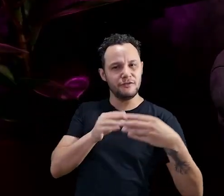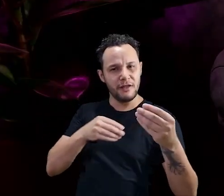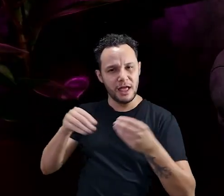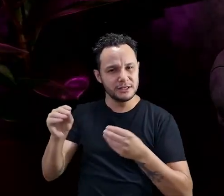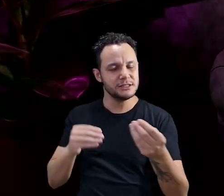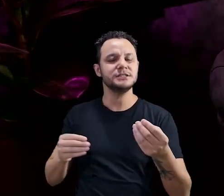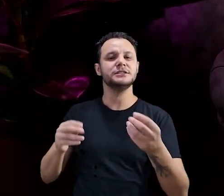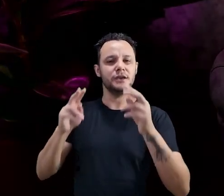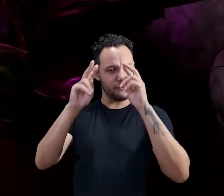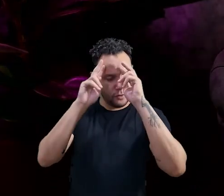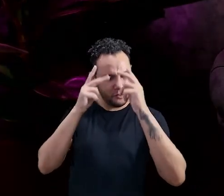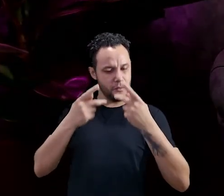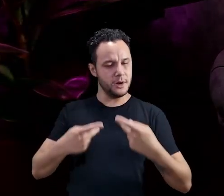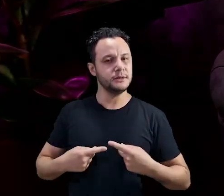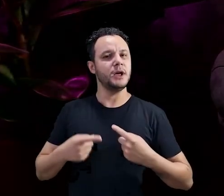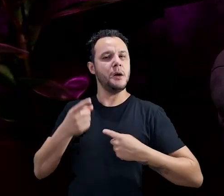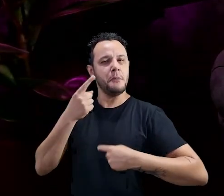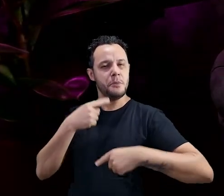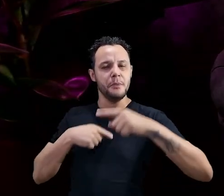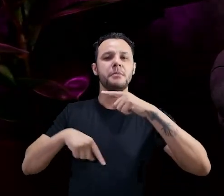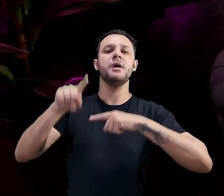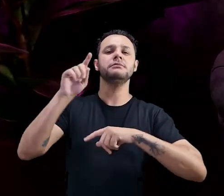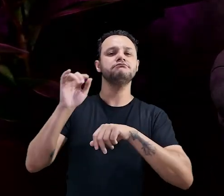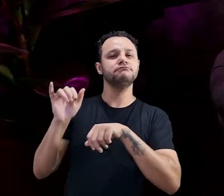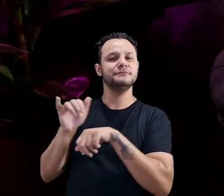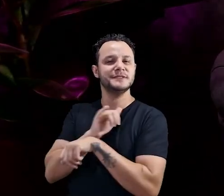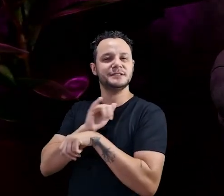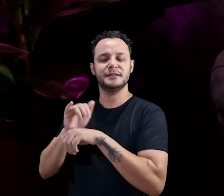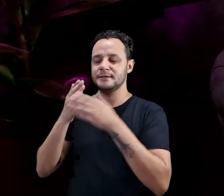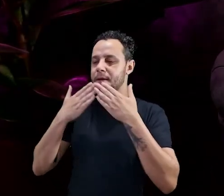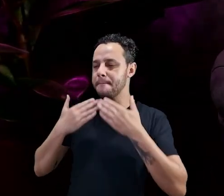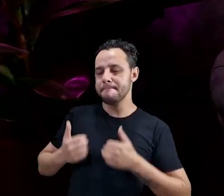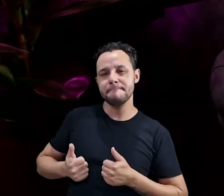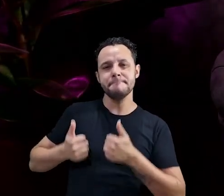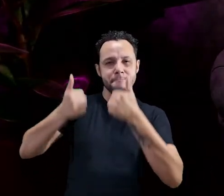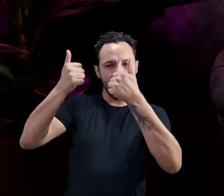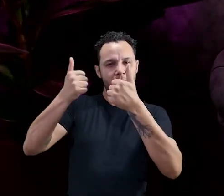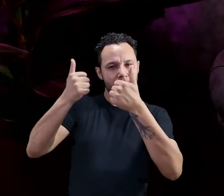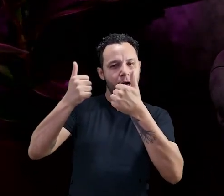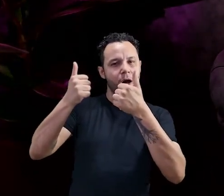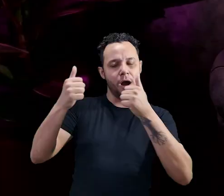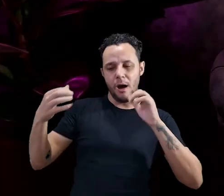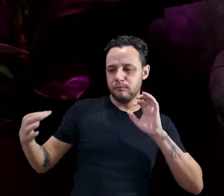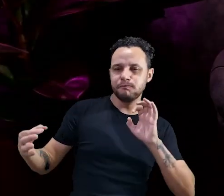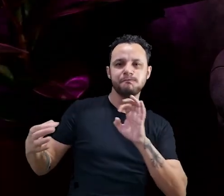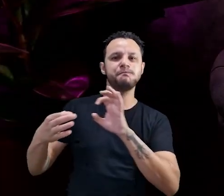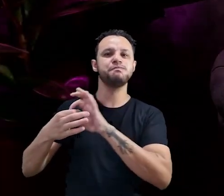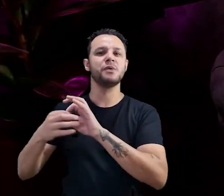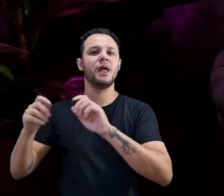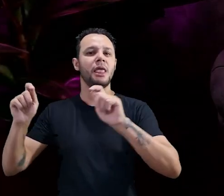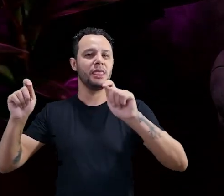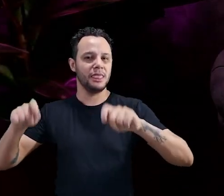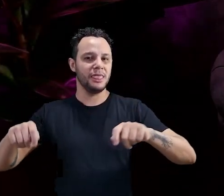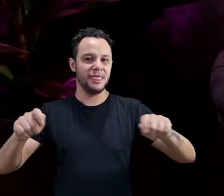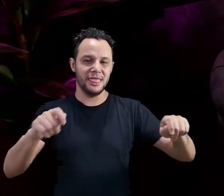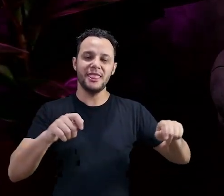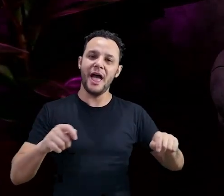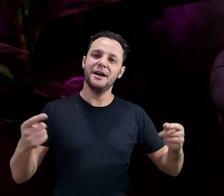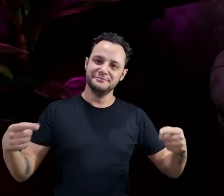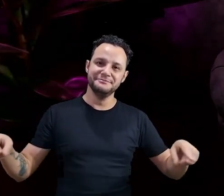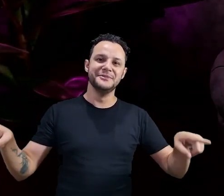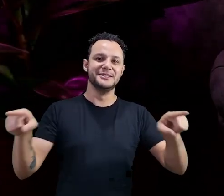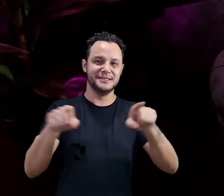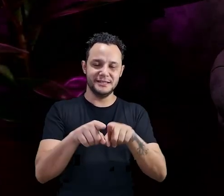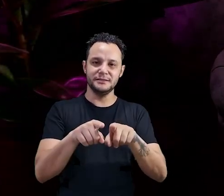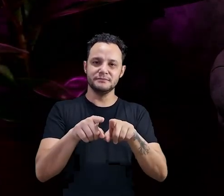ele aprende a ser um ser humano melhor, ele aprende a criar estratégias diferentes de aprendizagem, porque ele entende que o